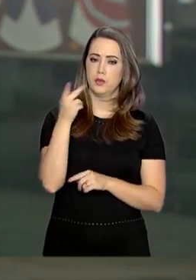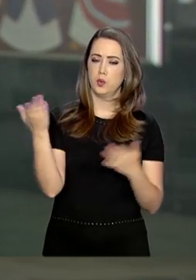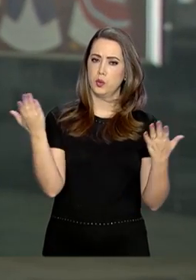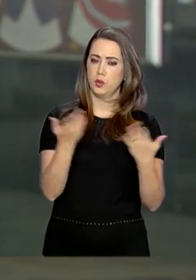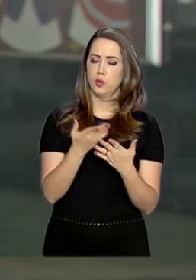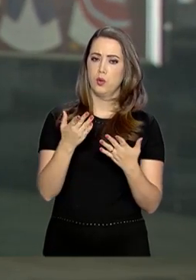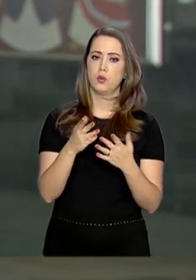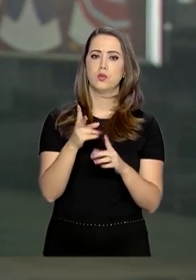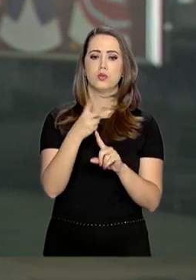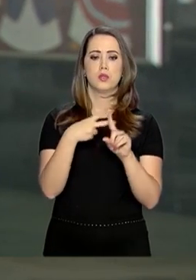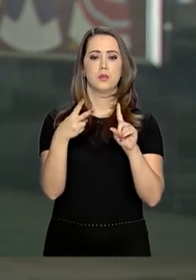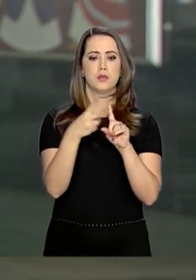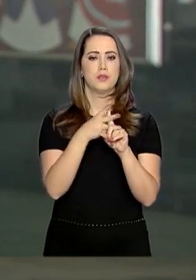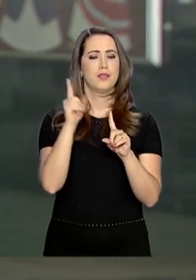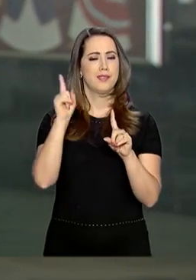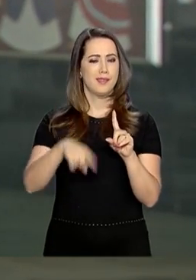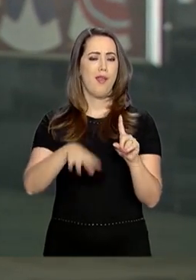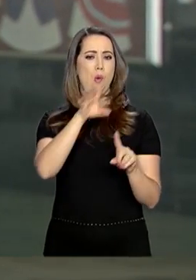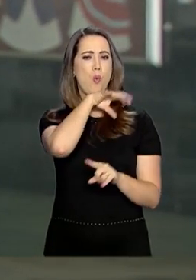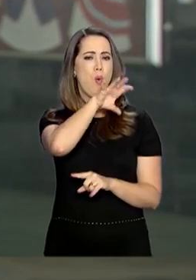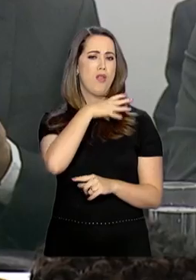previdência social é perversa.